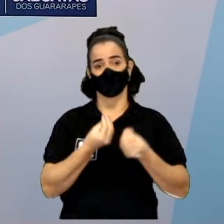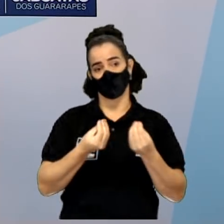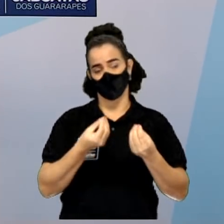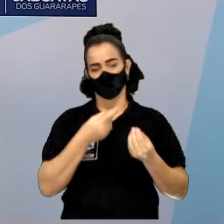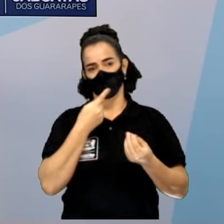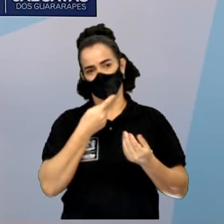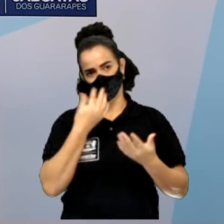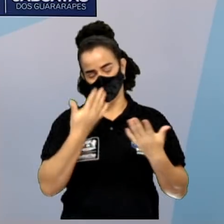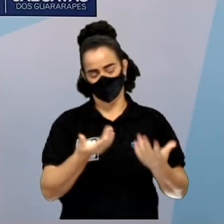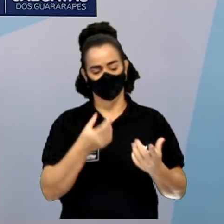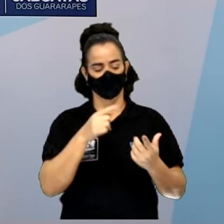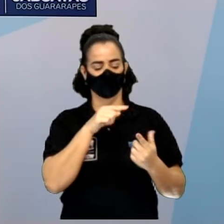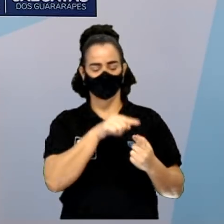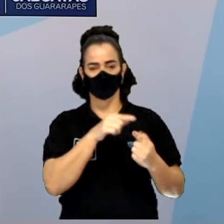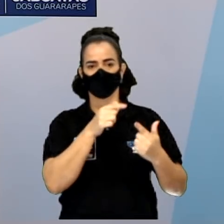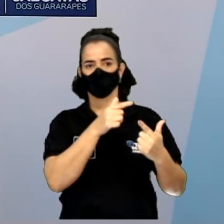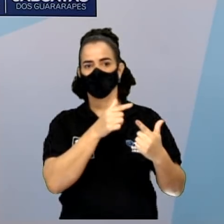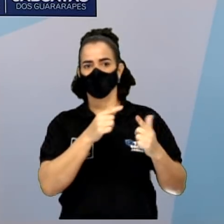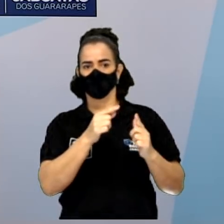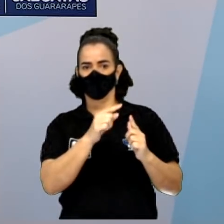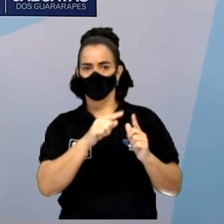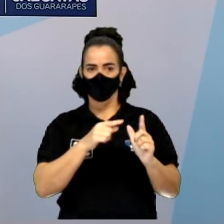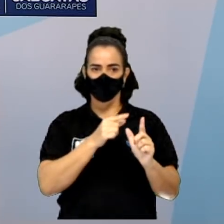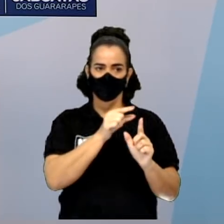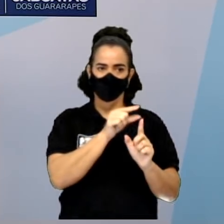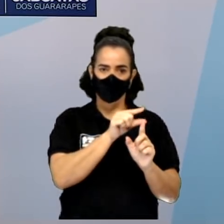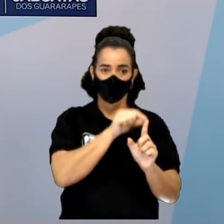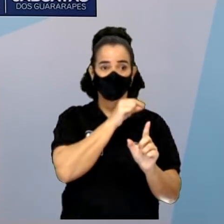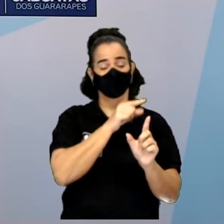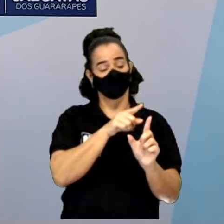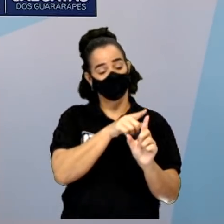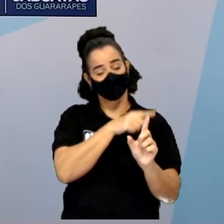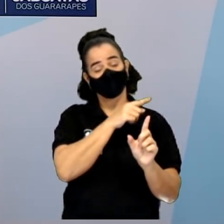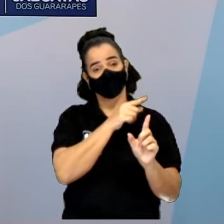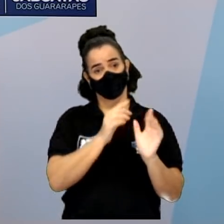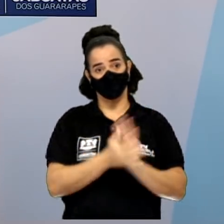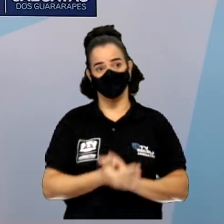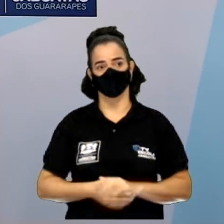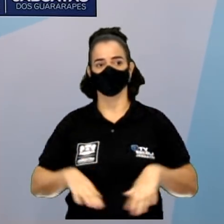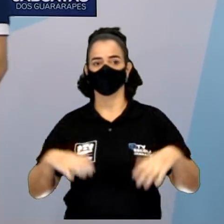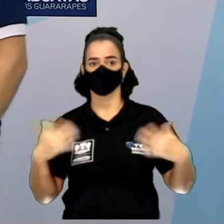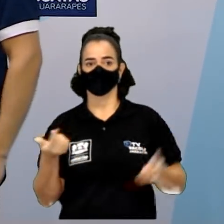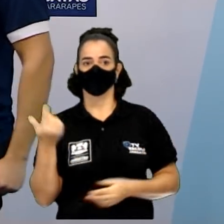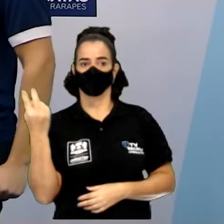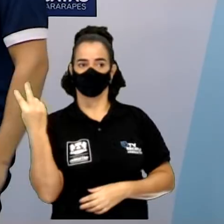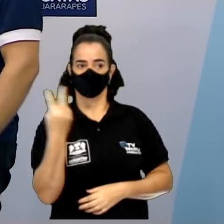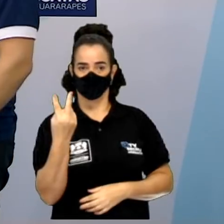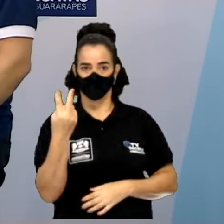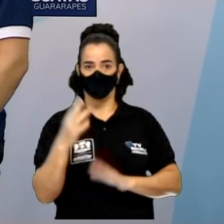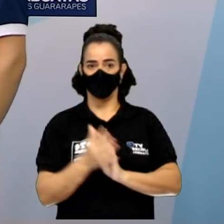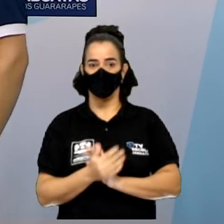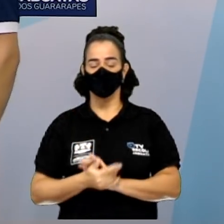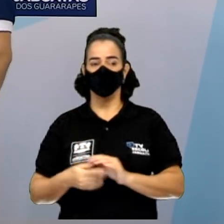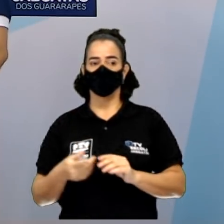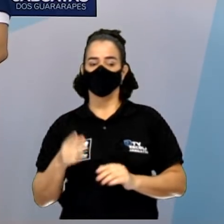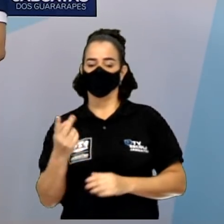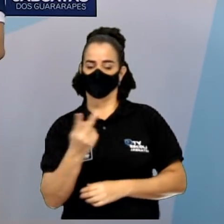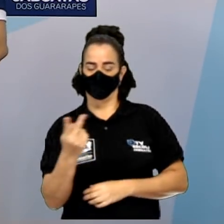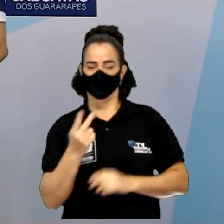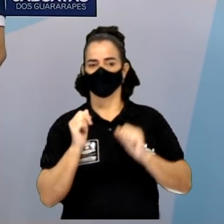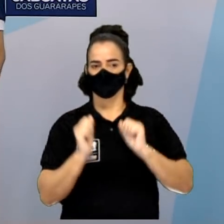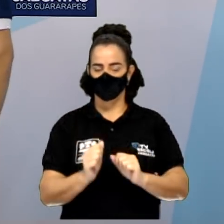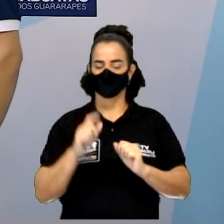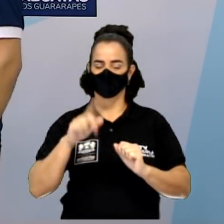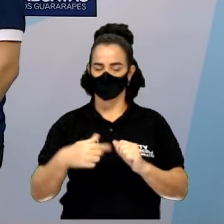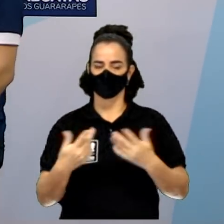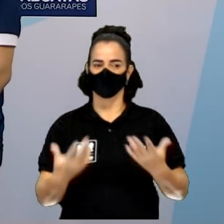certo? Está acompanhando aqui o elemento nuclear deficientes. Foca aí no item 2. Ambos podem ser classificados como